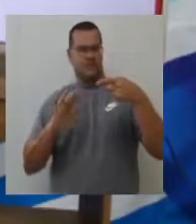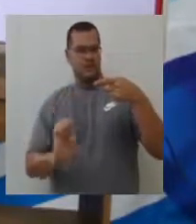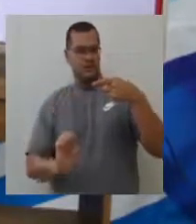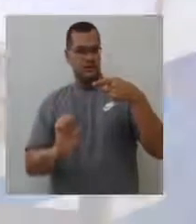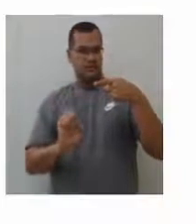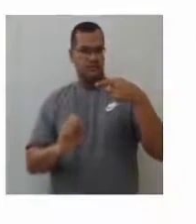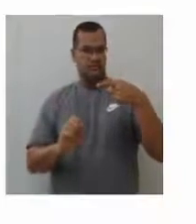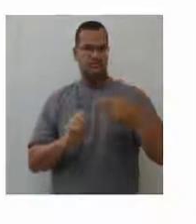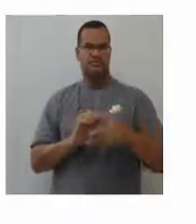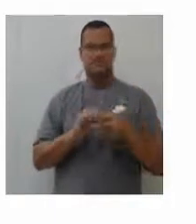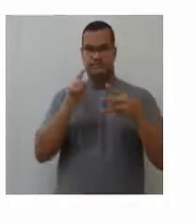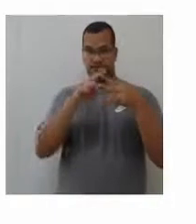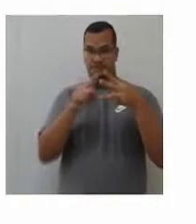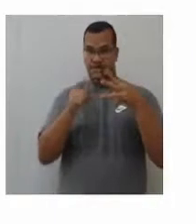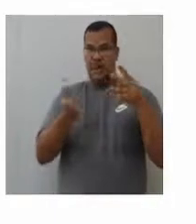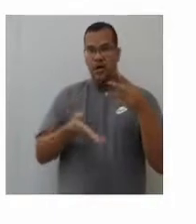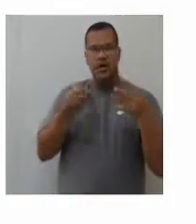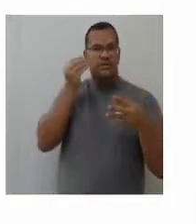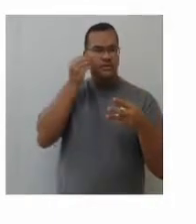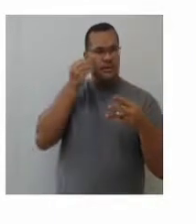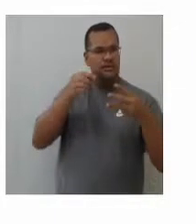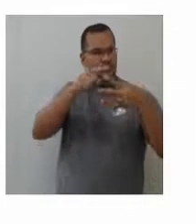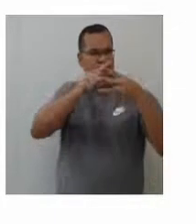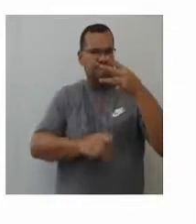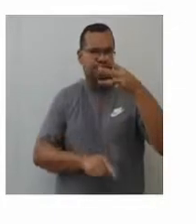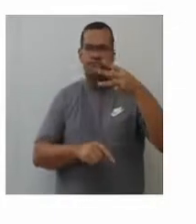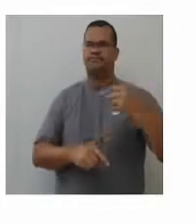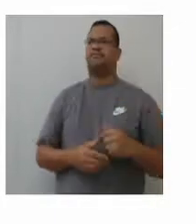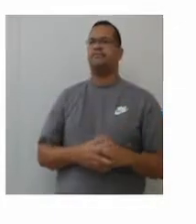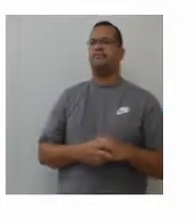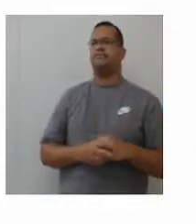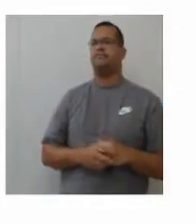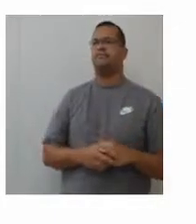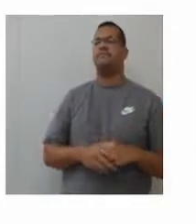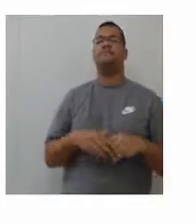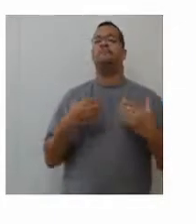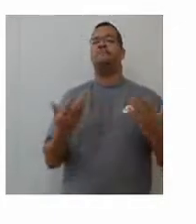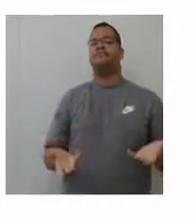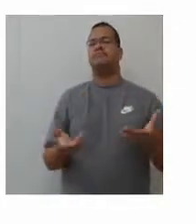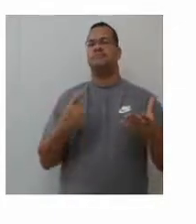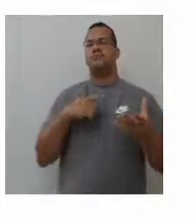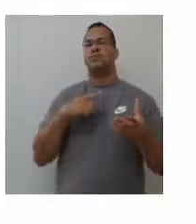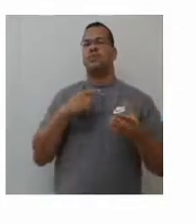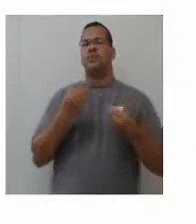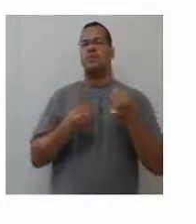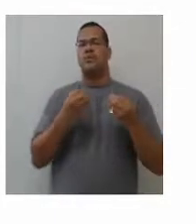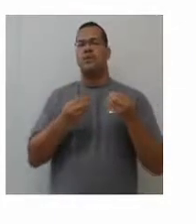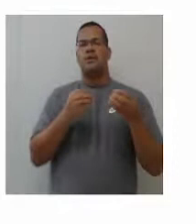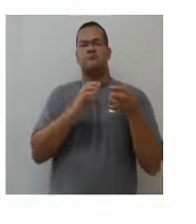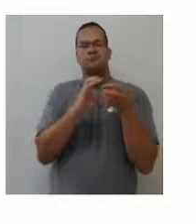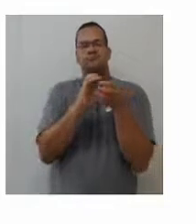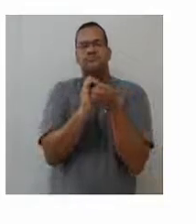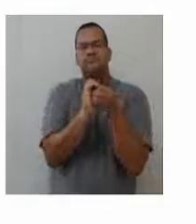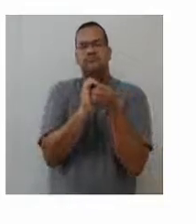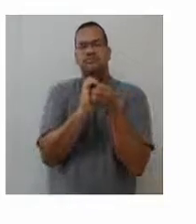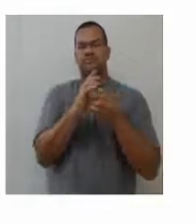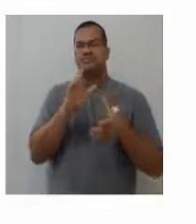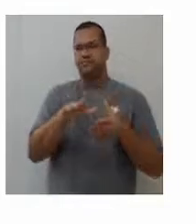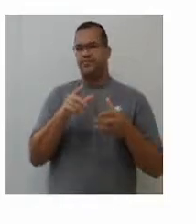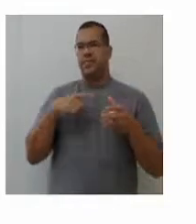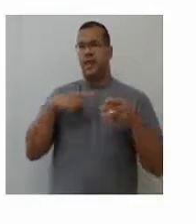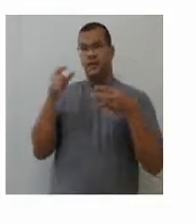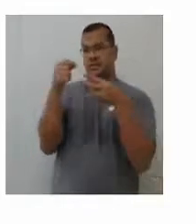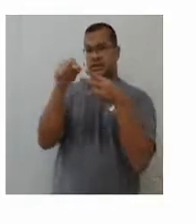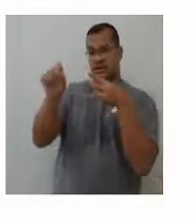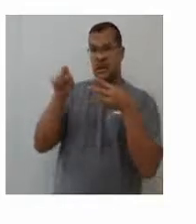3 critérios. Vamos ver cada um deles agora, tá? Então, vamos lá. Quanto ao estado de agregação? De acordo com este critério,